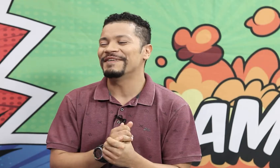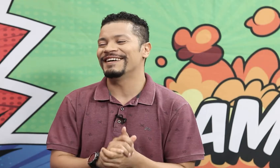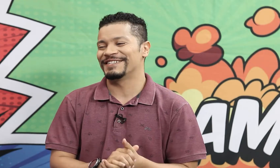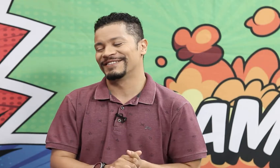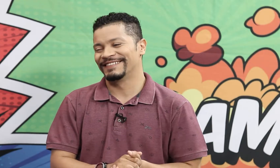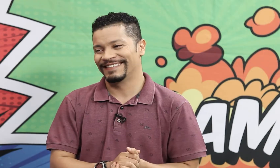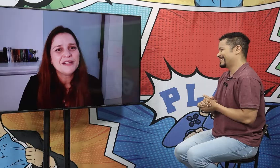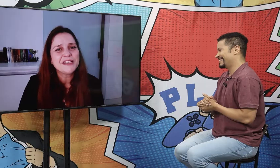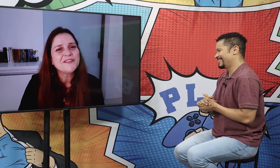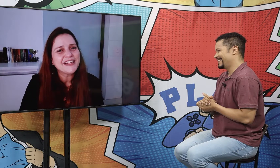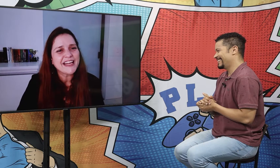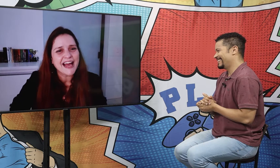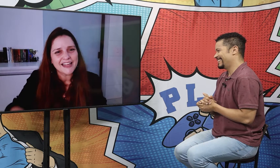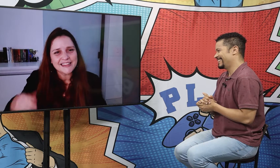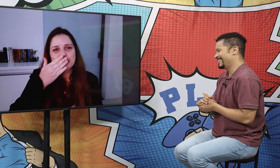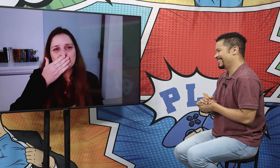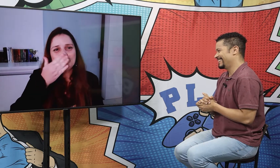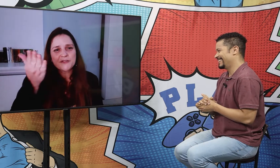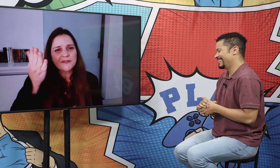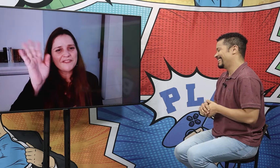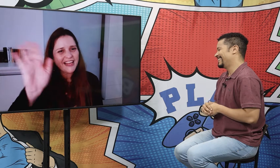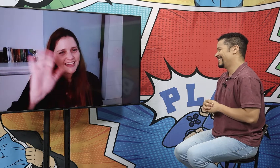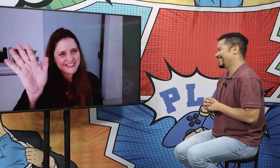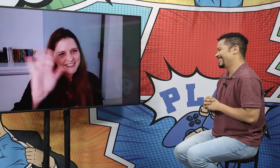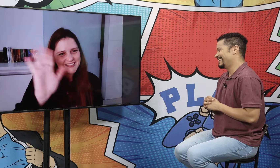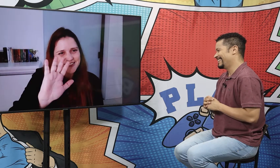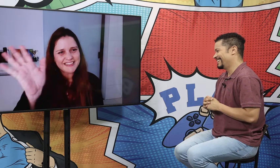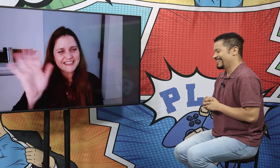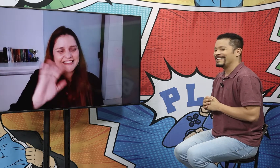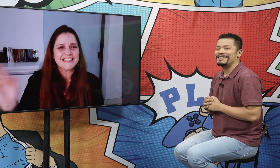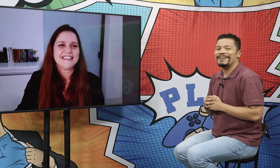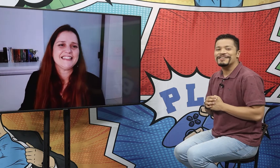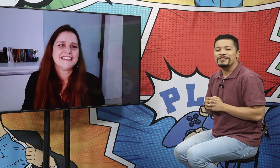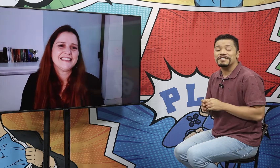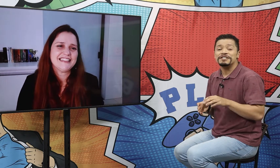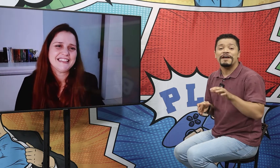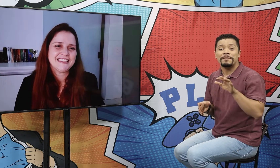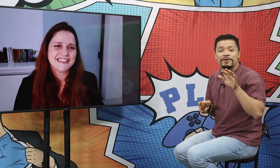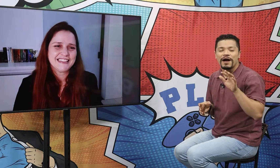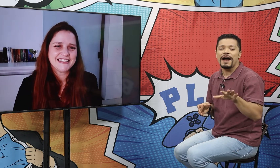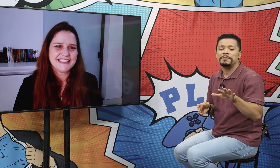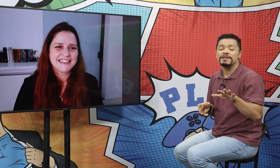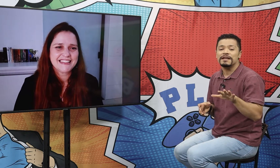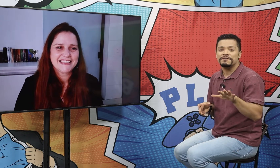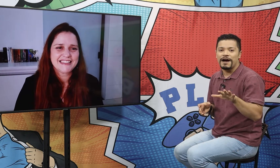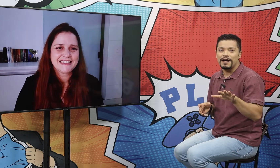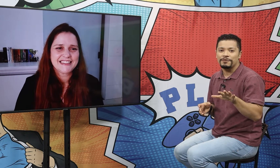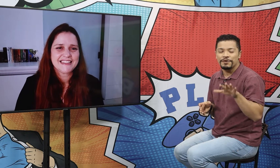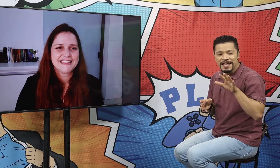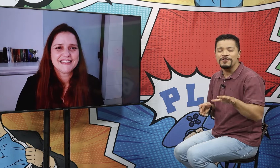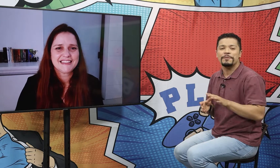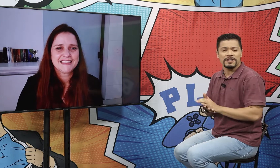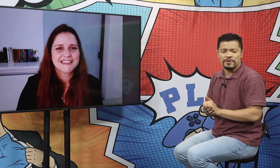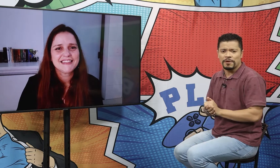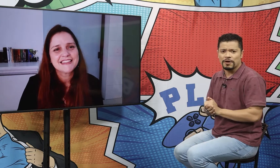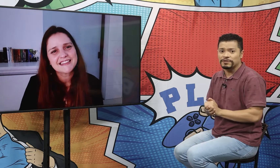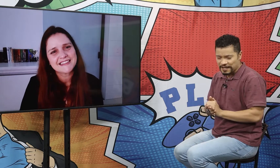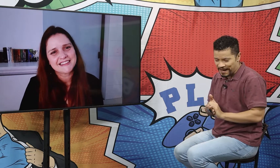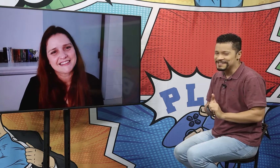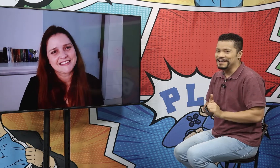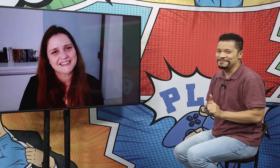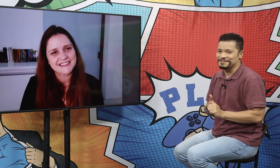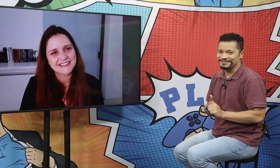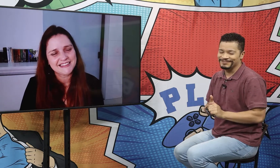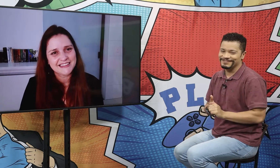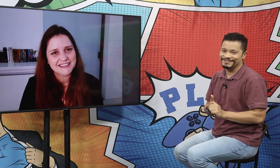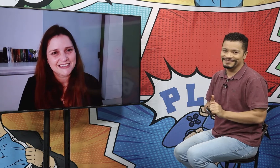Tati, um beijo. Obrigada, um beijo. E olha só, a gente vai para um rápido intervalo e no próximo bloco tem